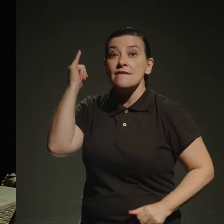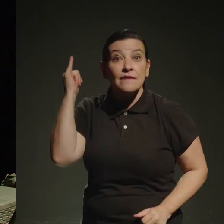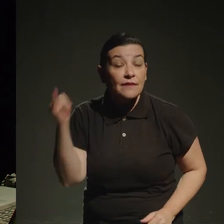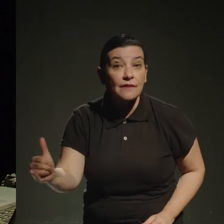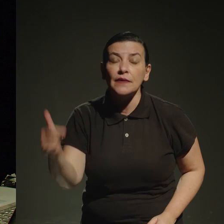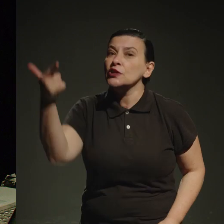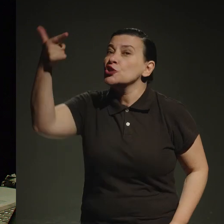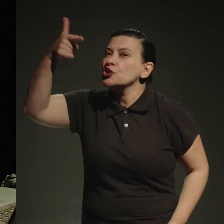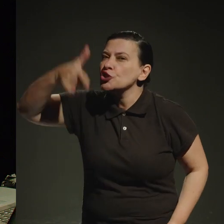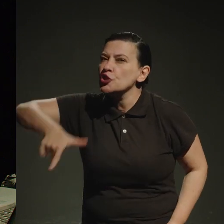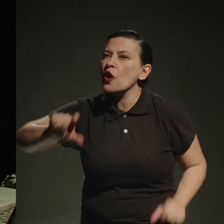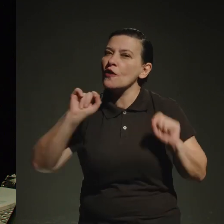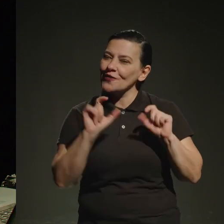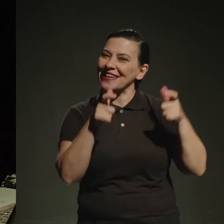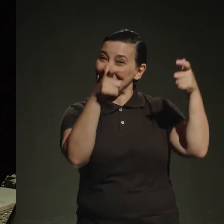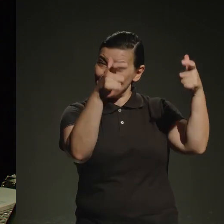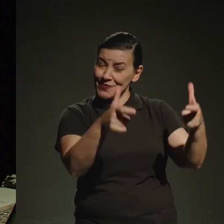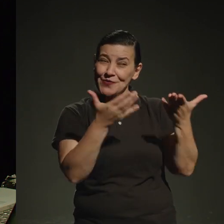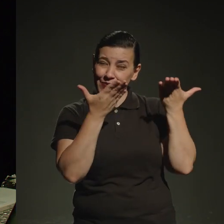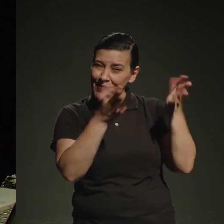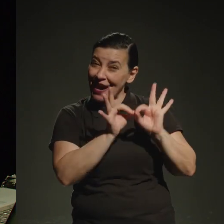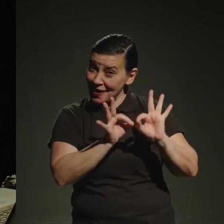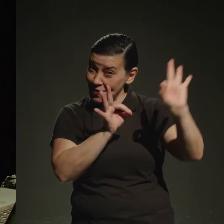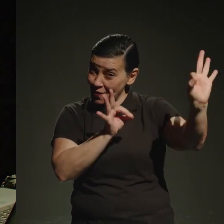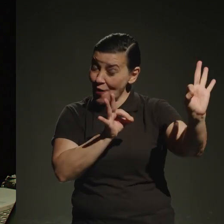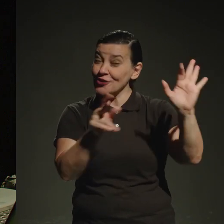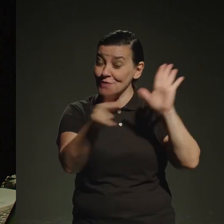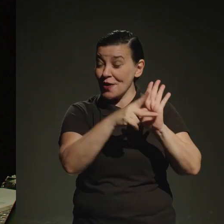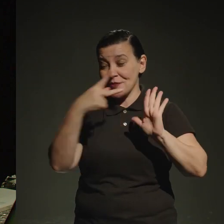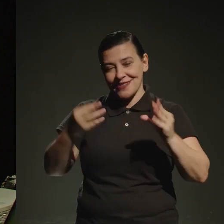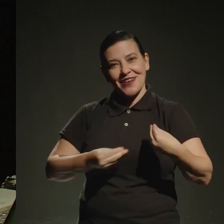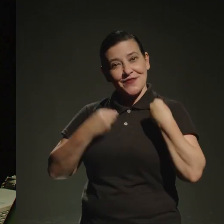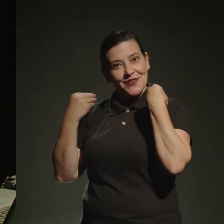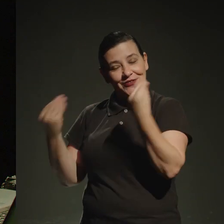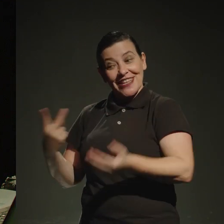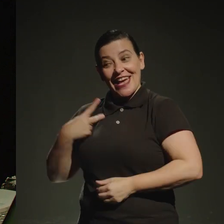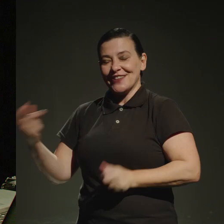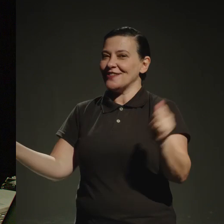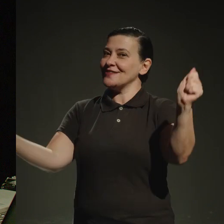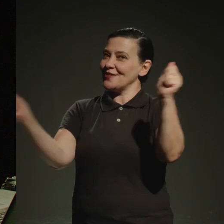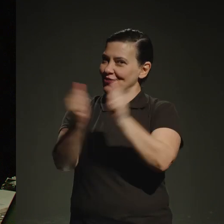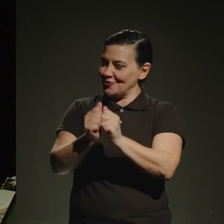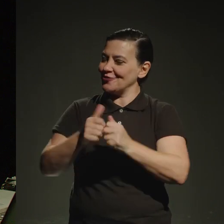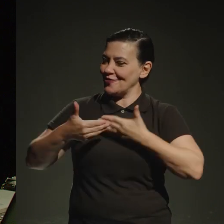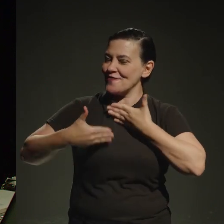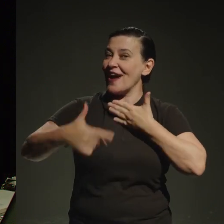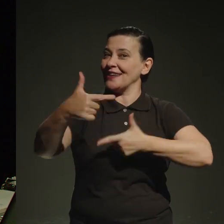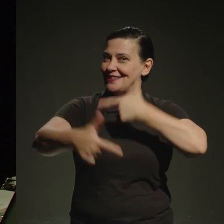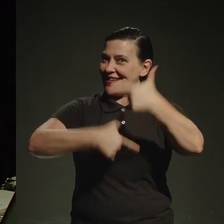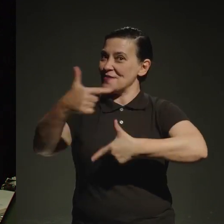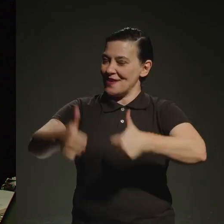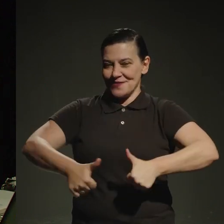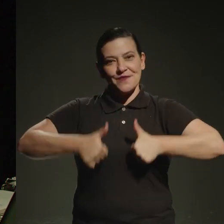redigo que aquela ilha em Angra será tua assim que tivermos alguma aventura, digamos, mais substancial.